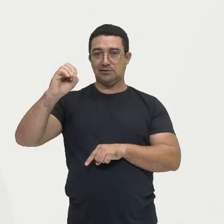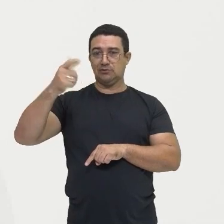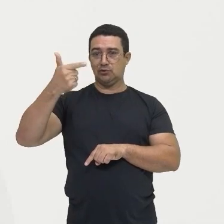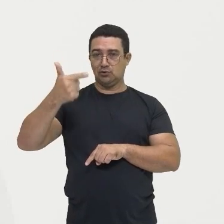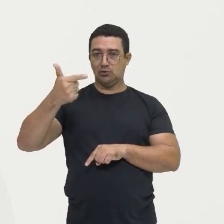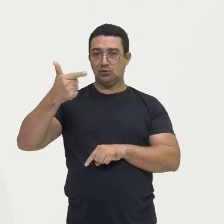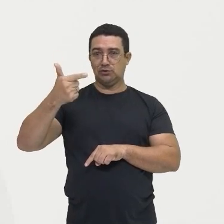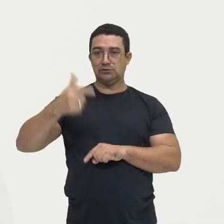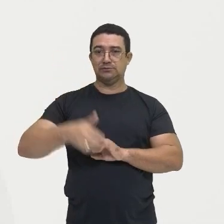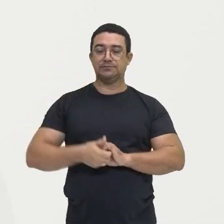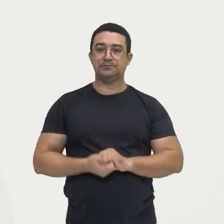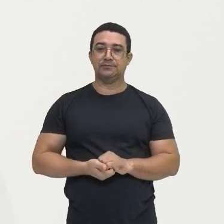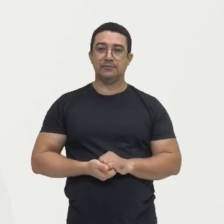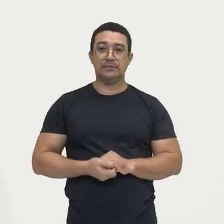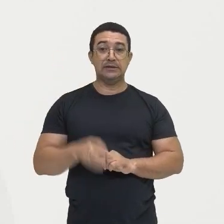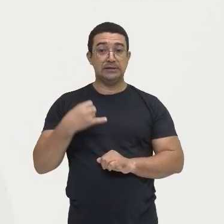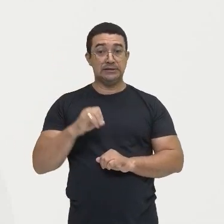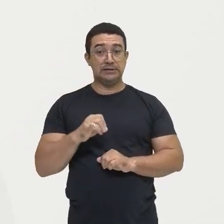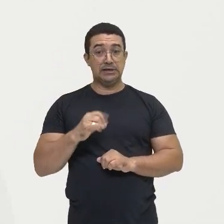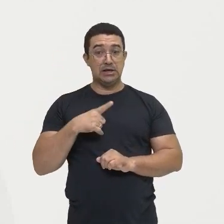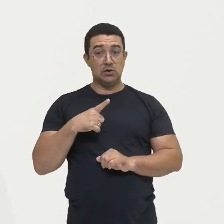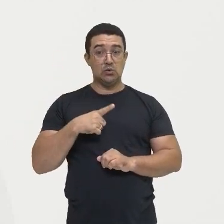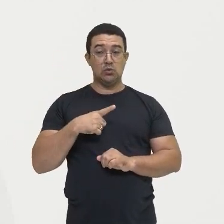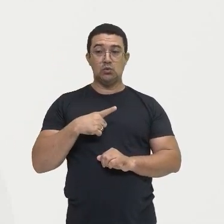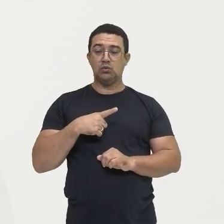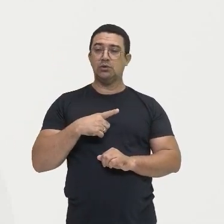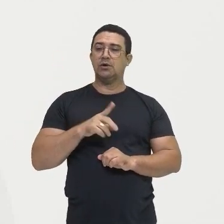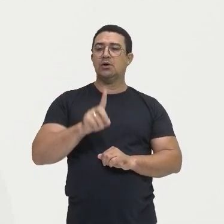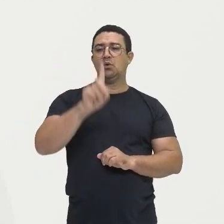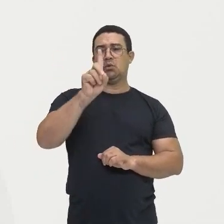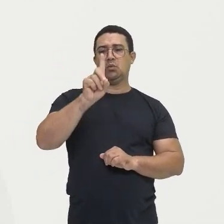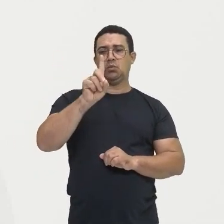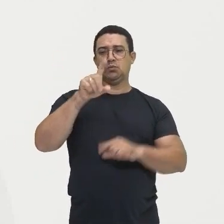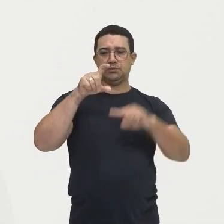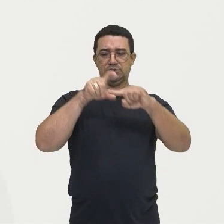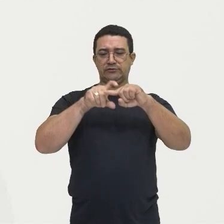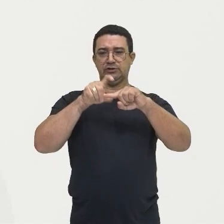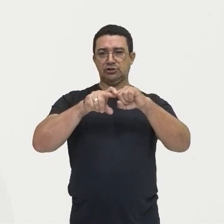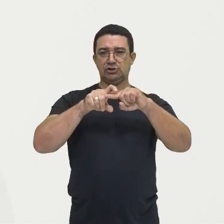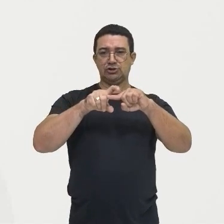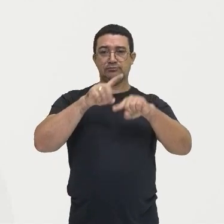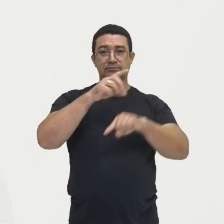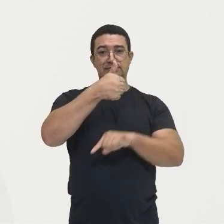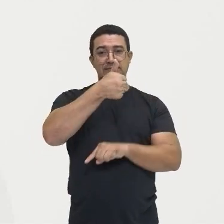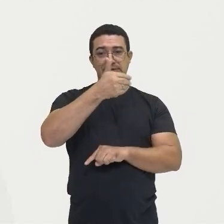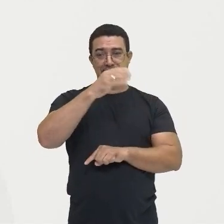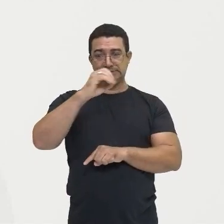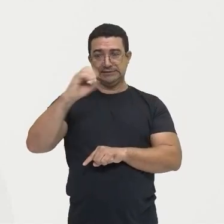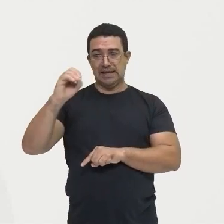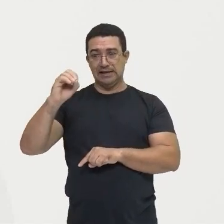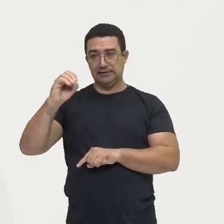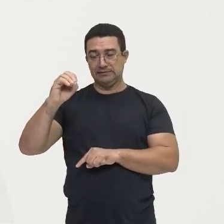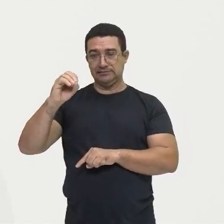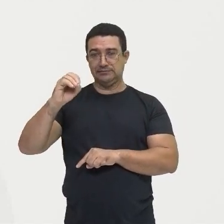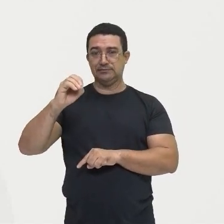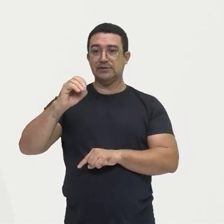0,002. Se eu pegar e dividir 1 para 100, eu vou ter esse resultado aqui,